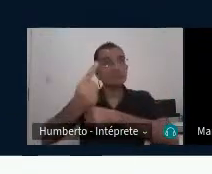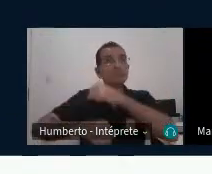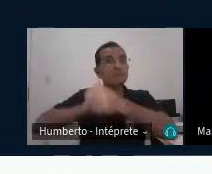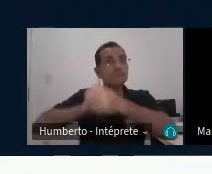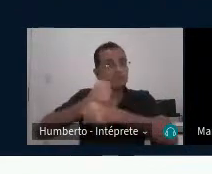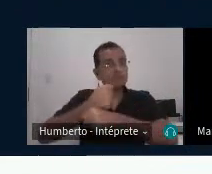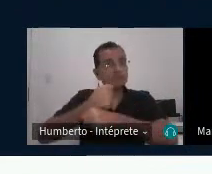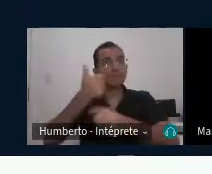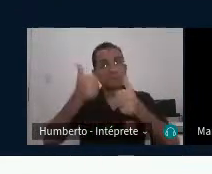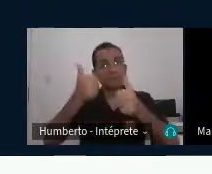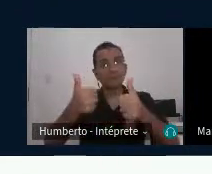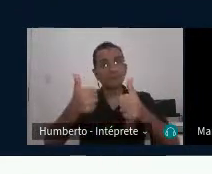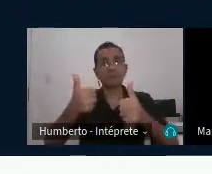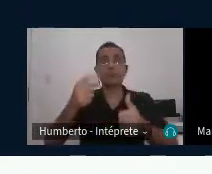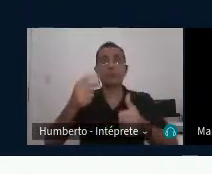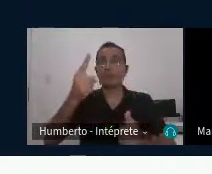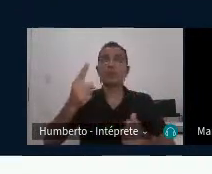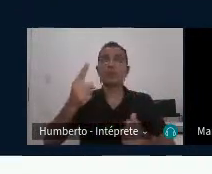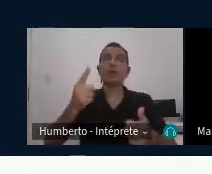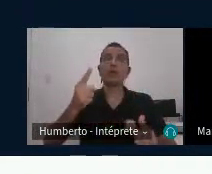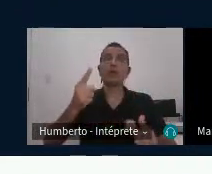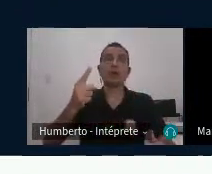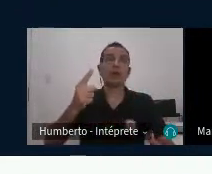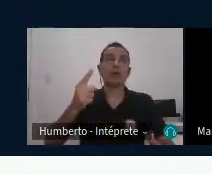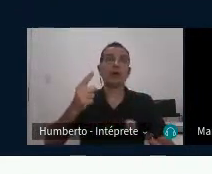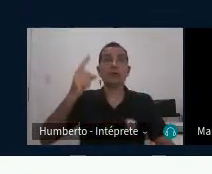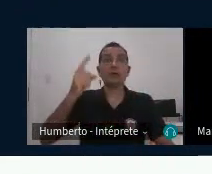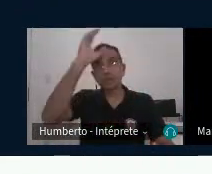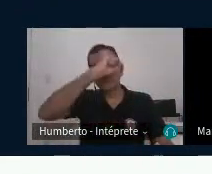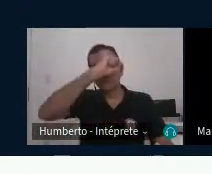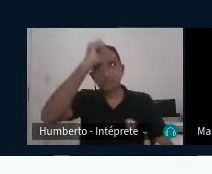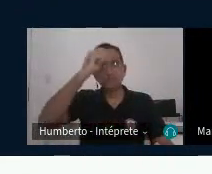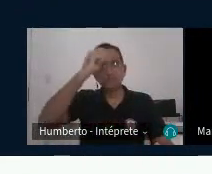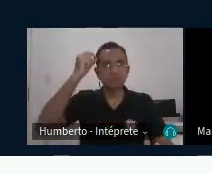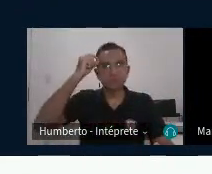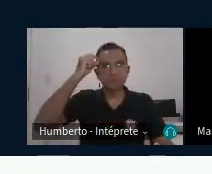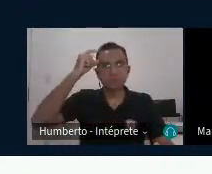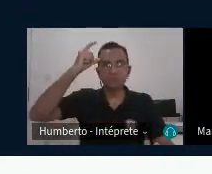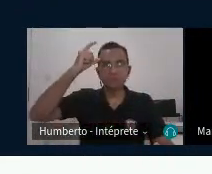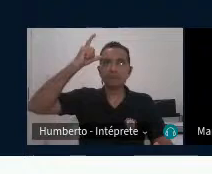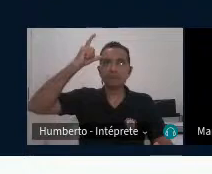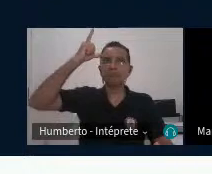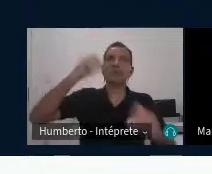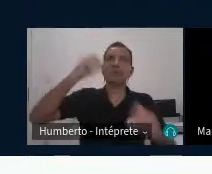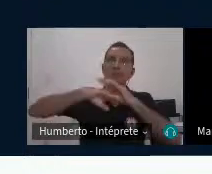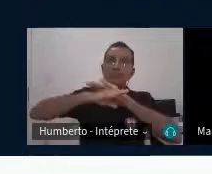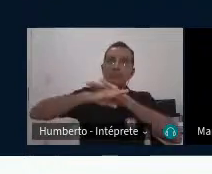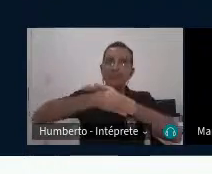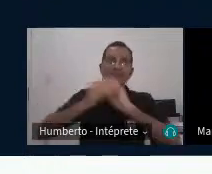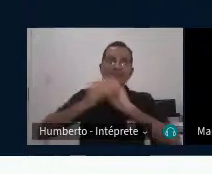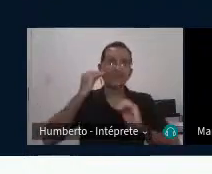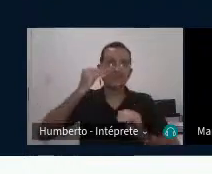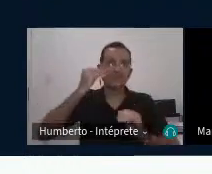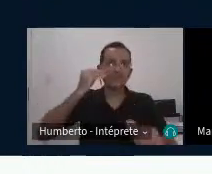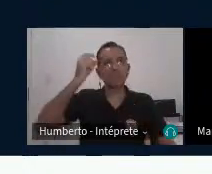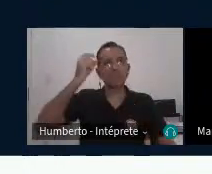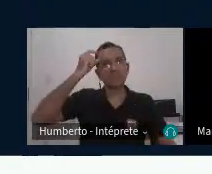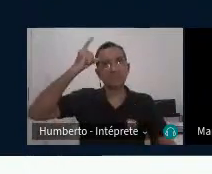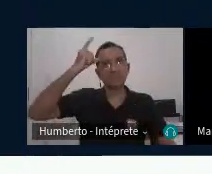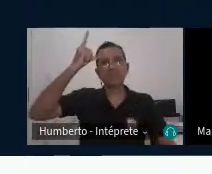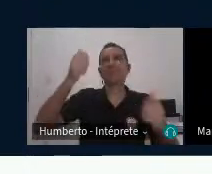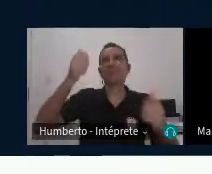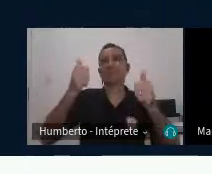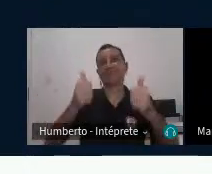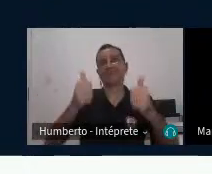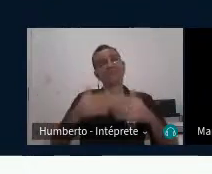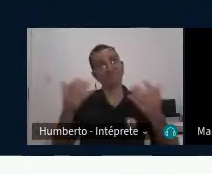o conhecimento que você adquiriu na primeira nunca vai ser inválido, sabe? Não é só porque você não ganhou que o conhecimento não vai ser inválido. Então é isso.